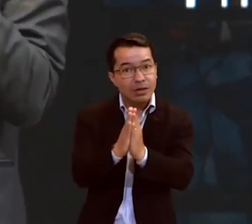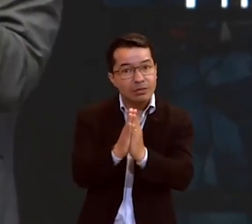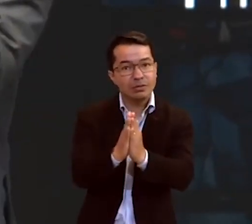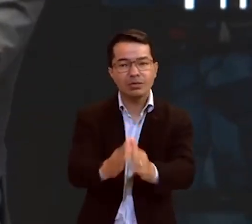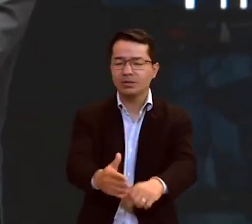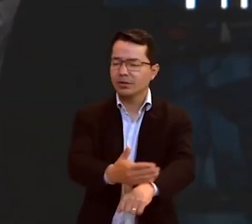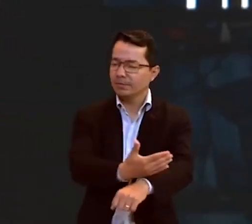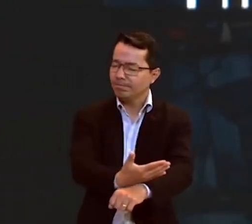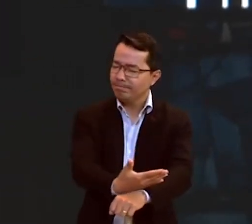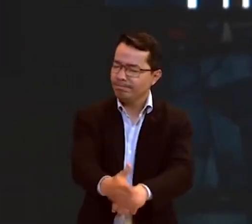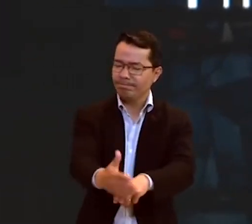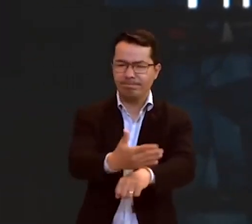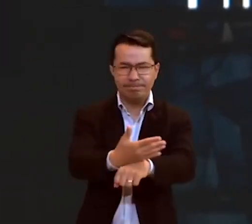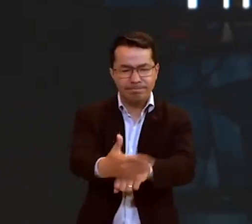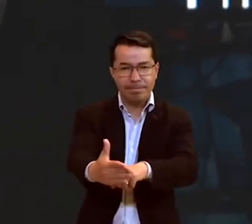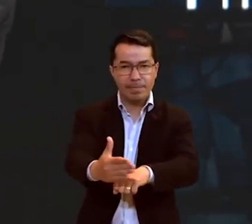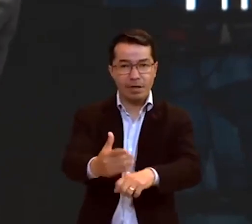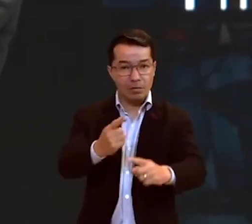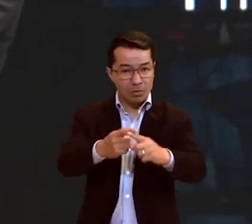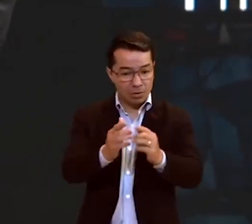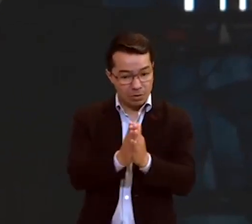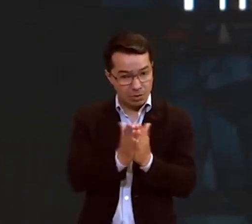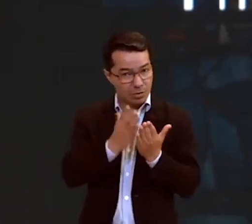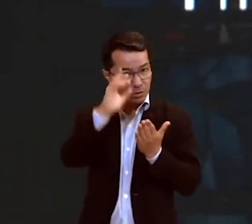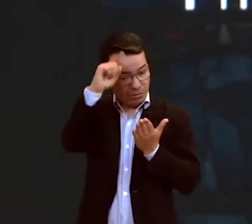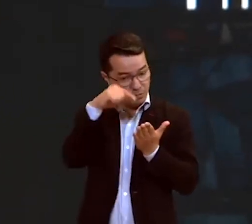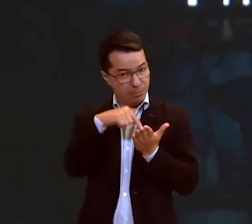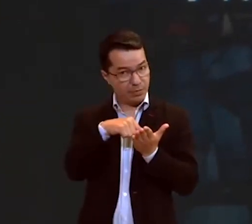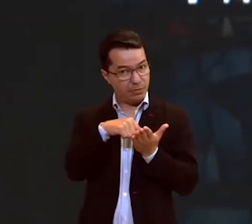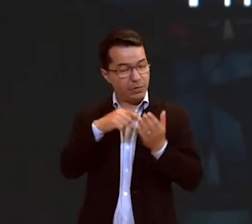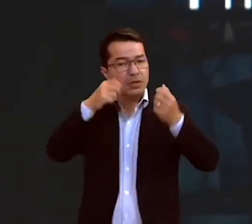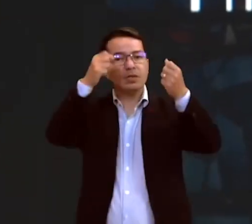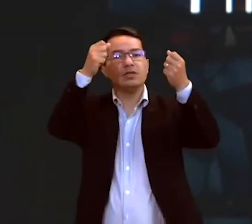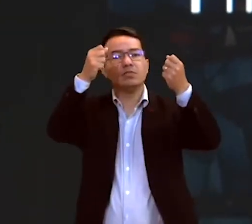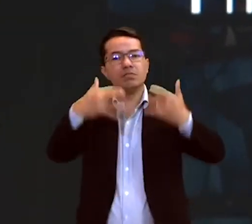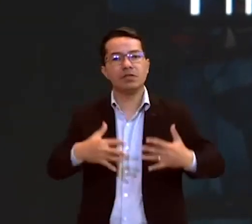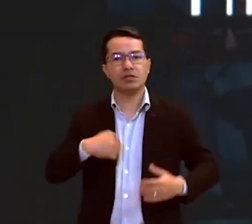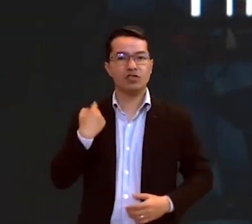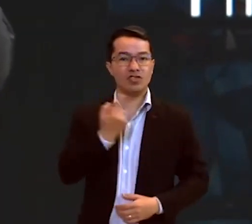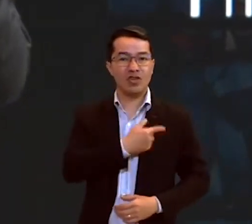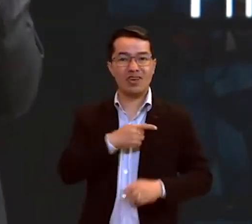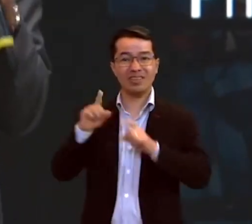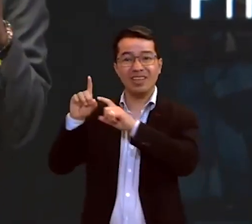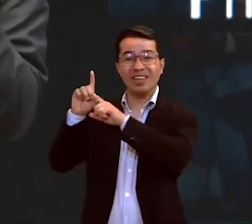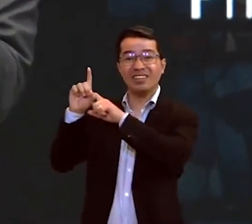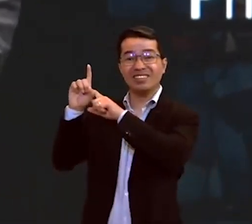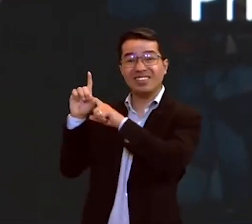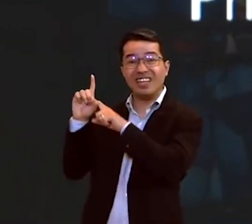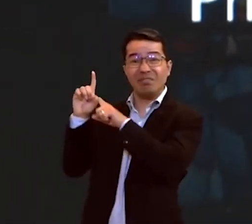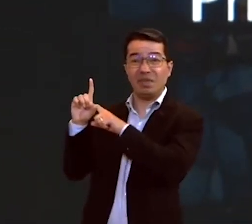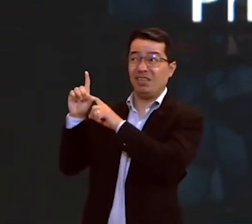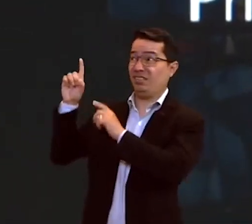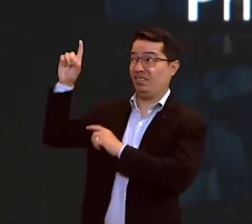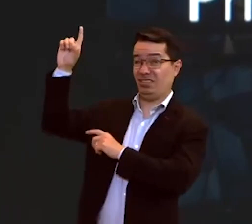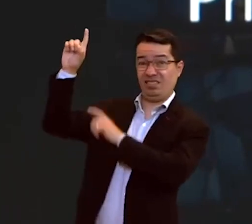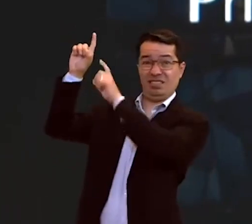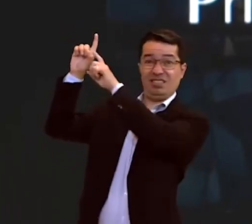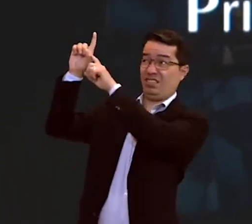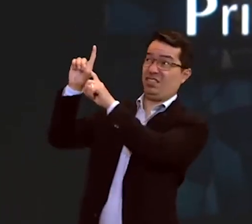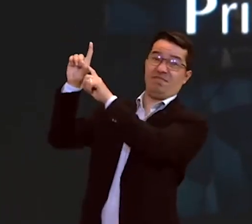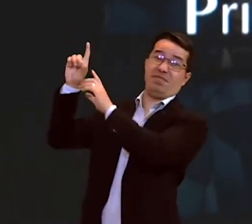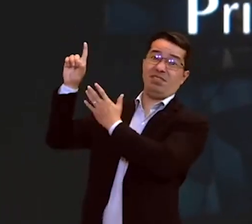lembrar da nossa dependência, e que nós temos um Deus que nos ajuda em meio às provações e dificuldades da